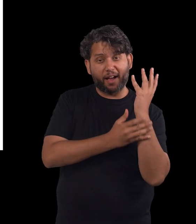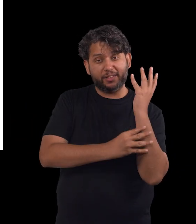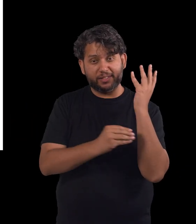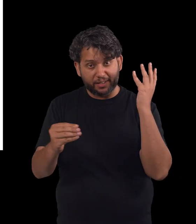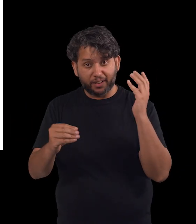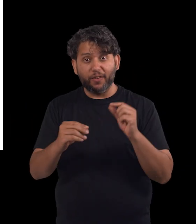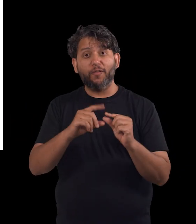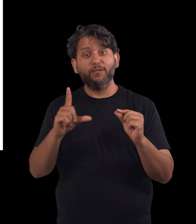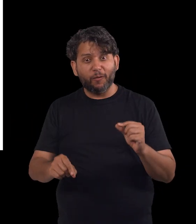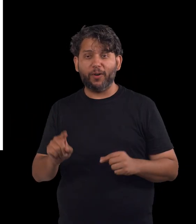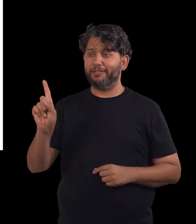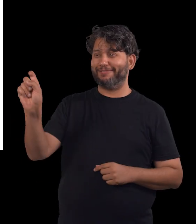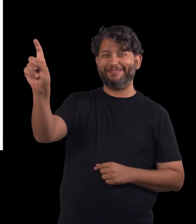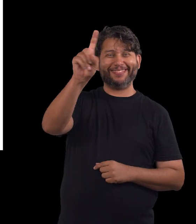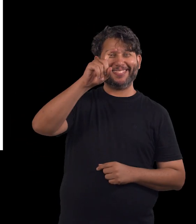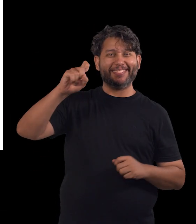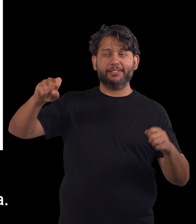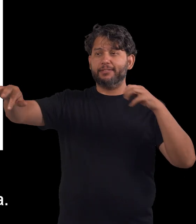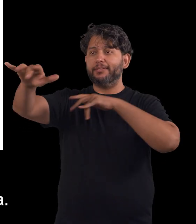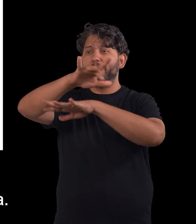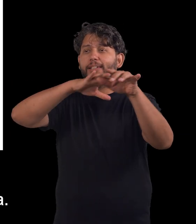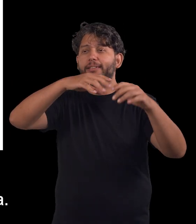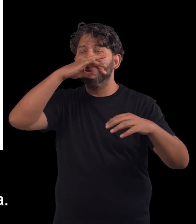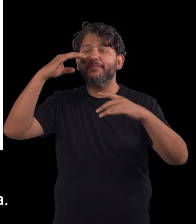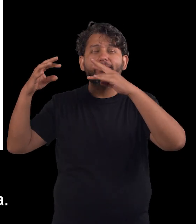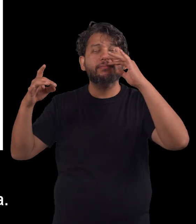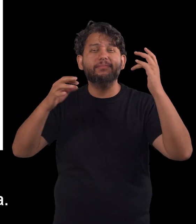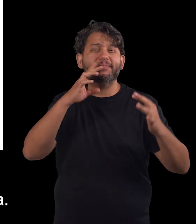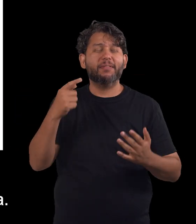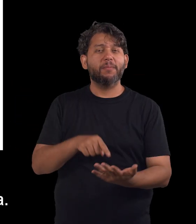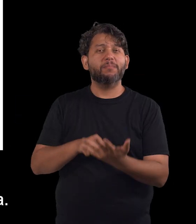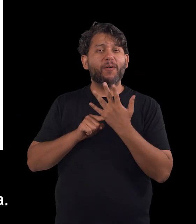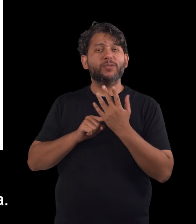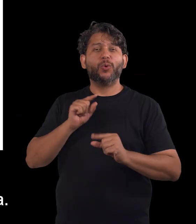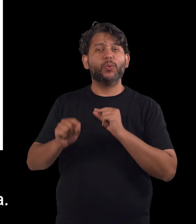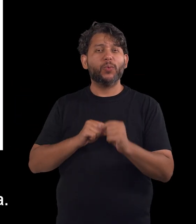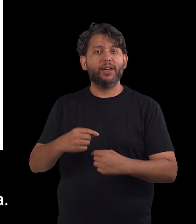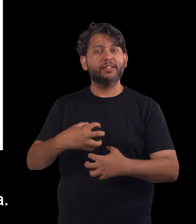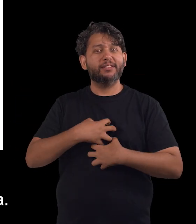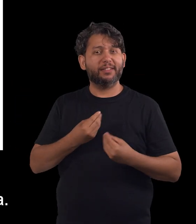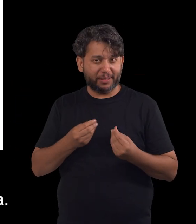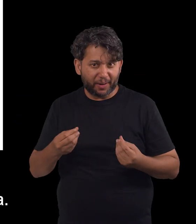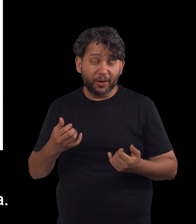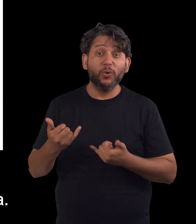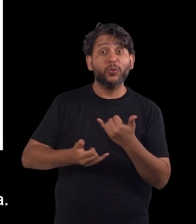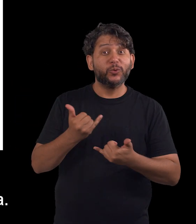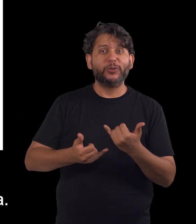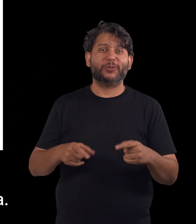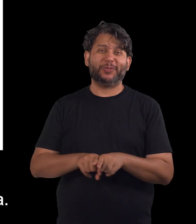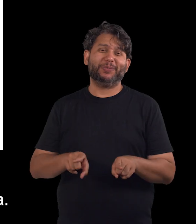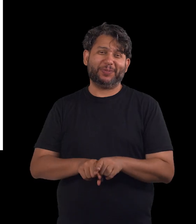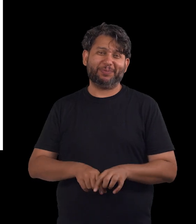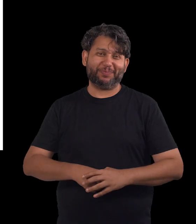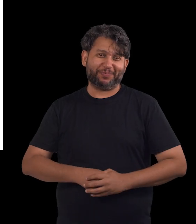folhas, que é borrifada nas produções, estimulando o olfato e reforçando o caráter sensorial e lúdico